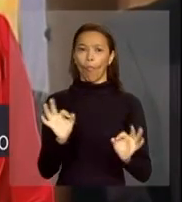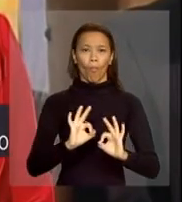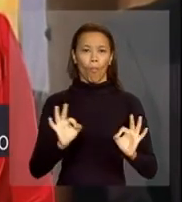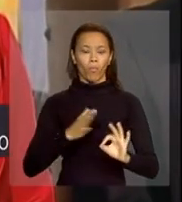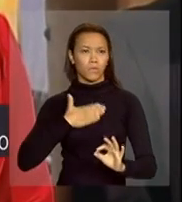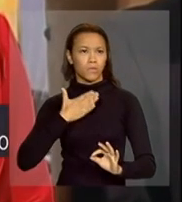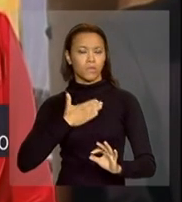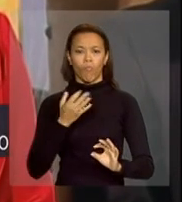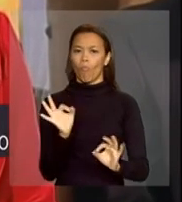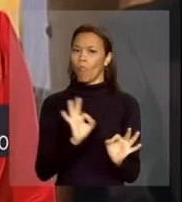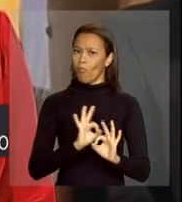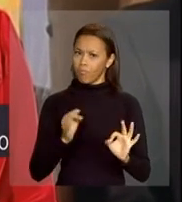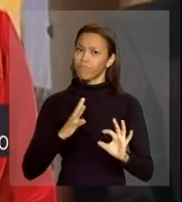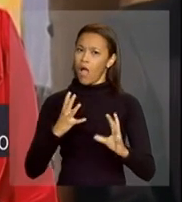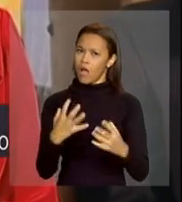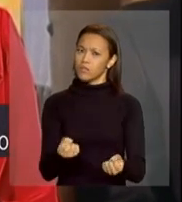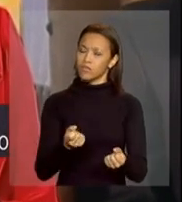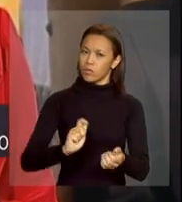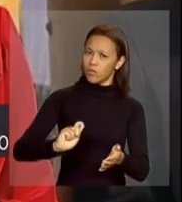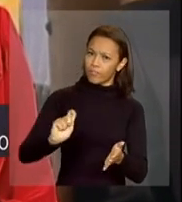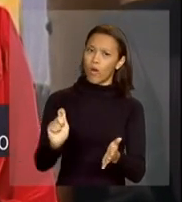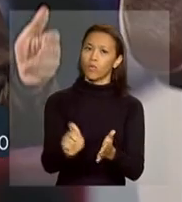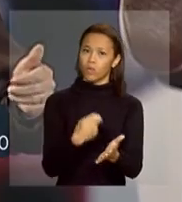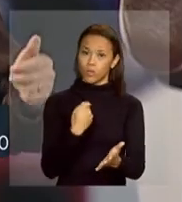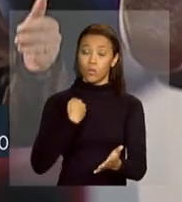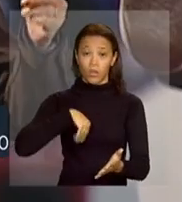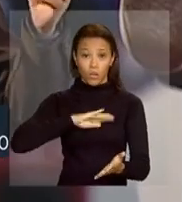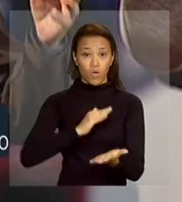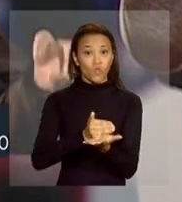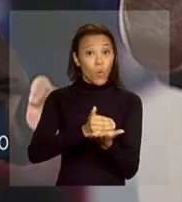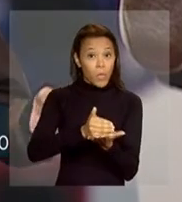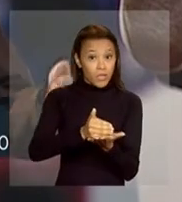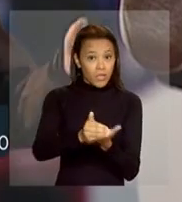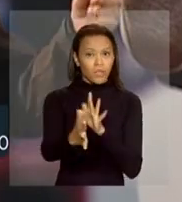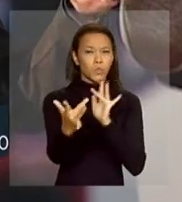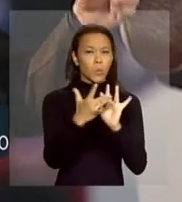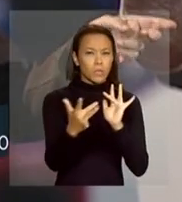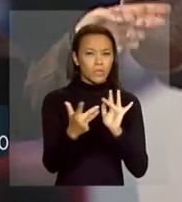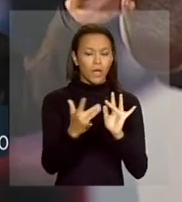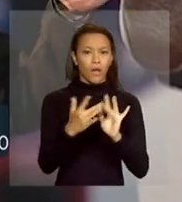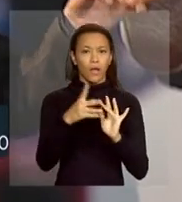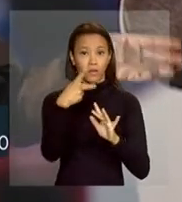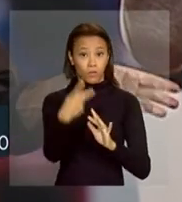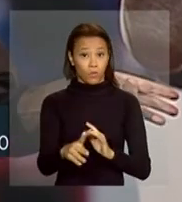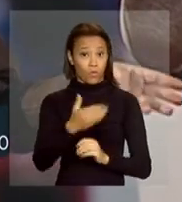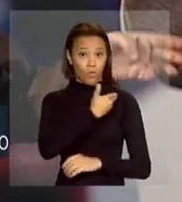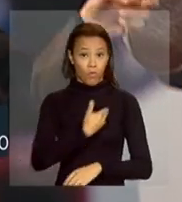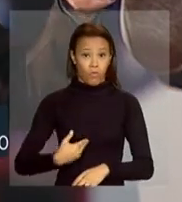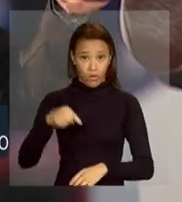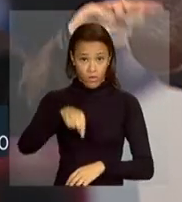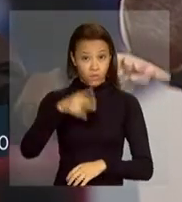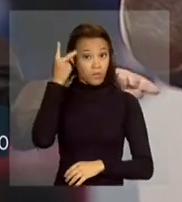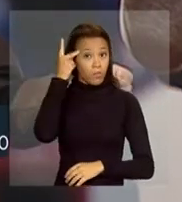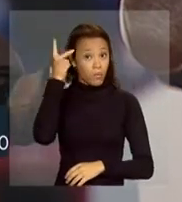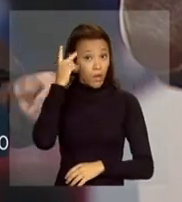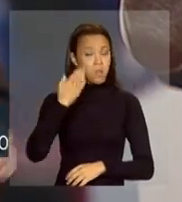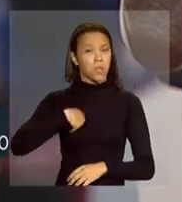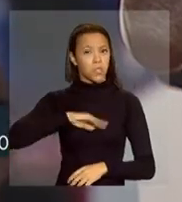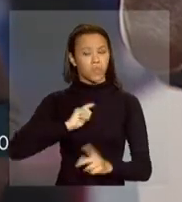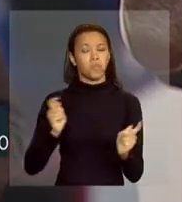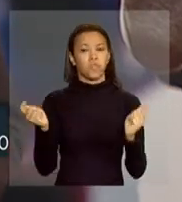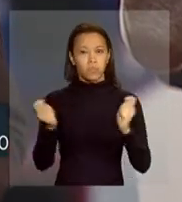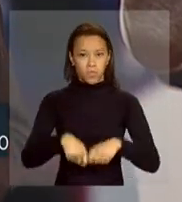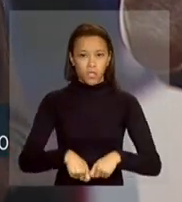hesitação autorizou que nós iniciássemos os contatos com o governo de São Paulo para que